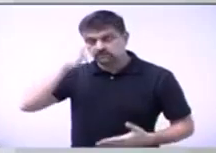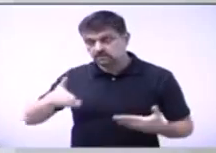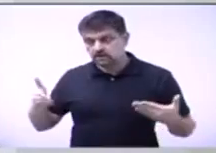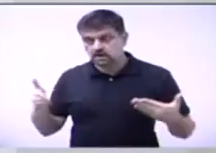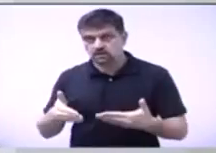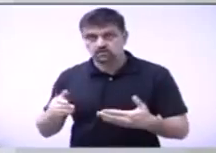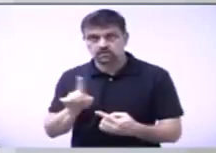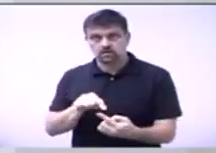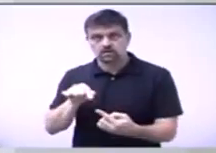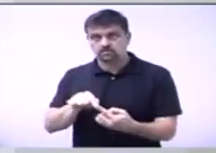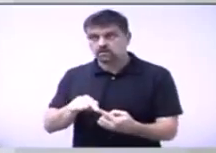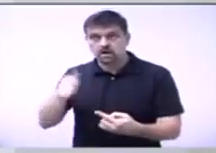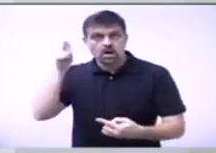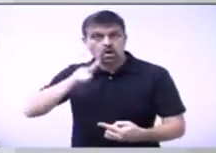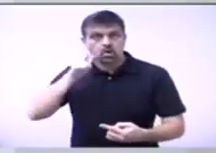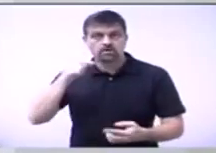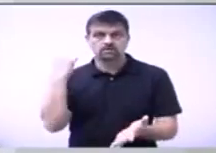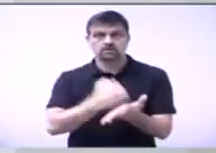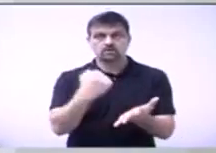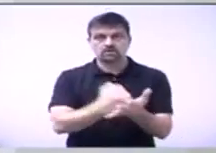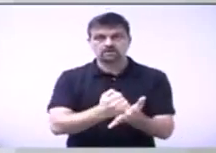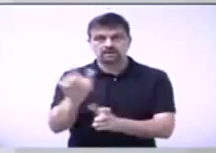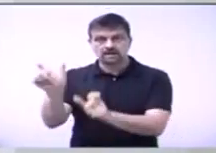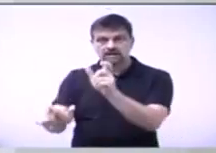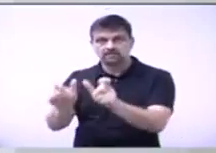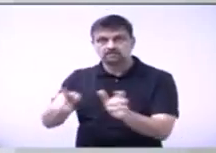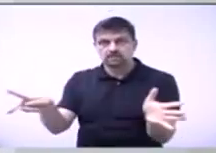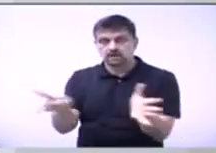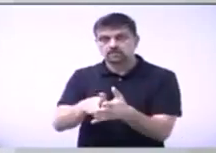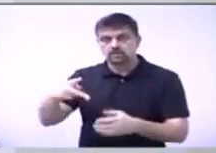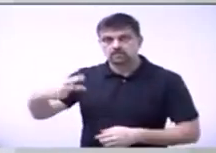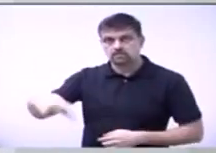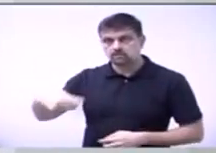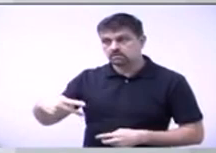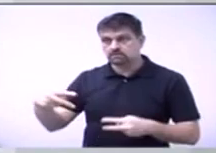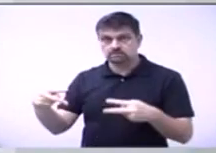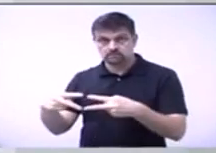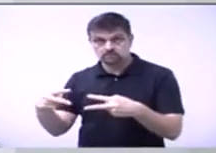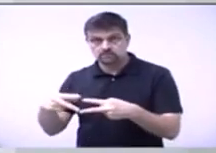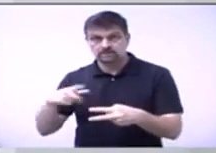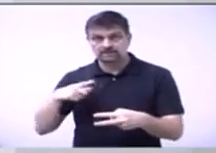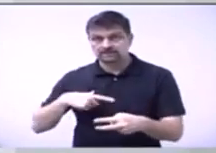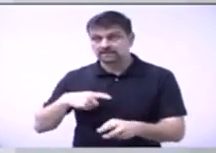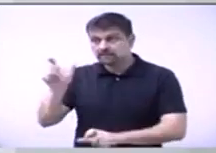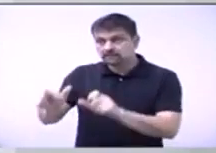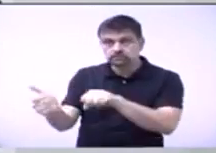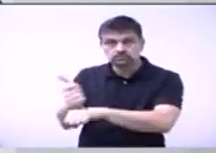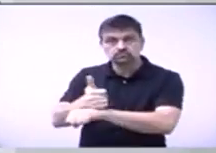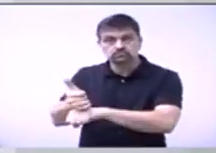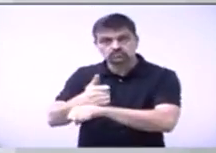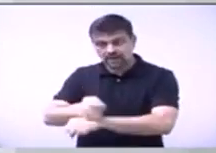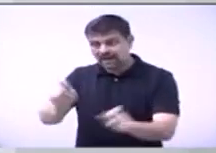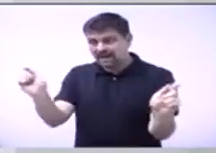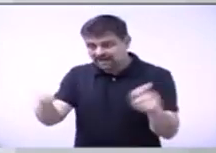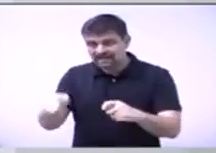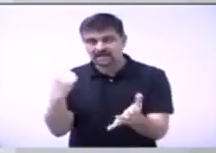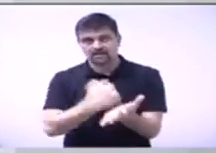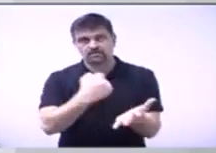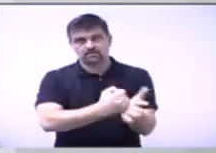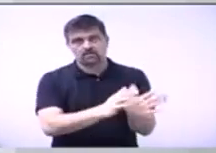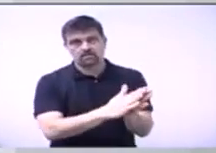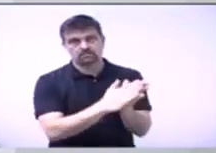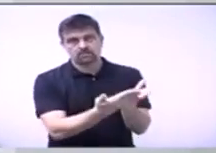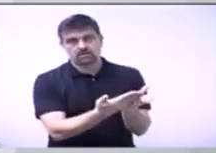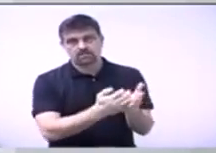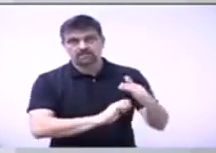nosso município para minimizar o emprego, especialmente entre centenas de profissionais qualificados que poderiam estar empregados